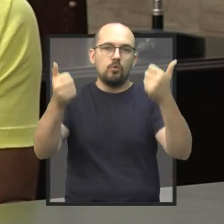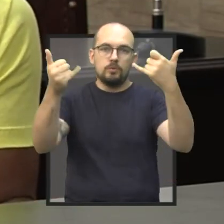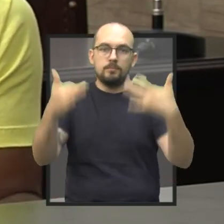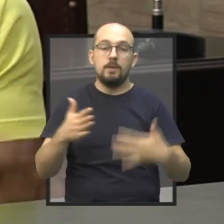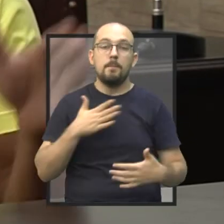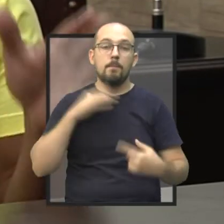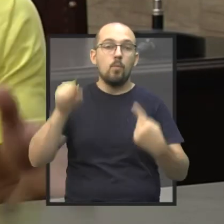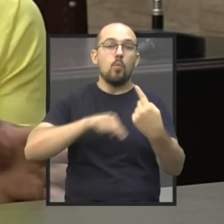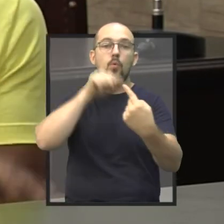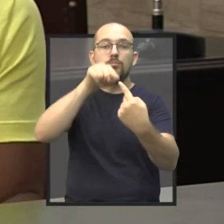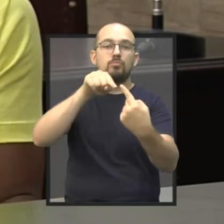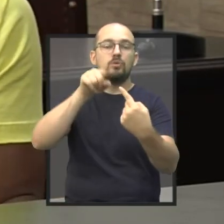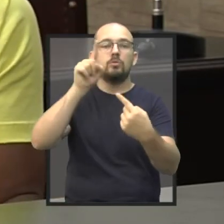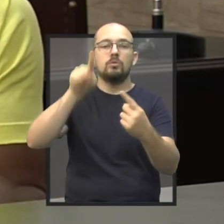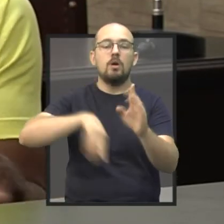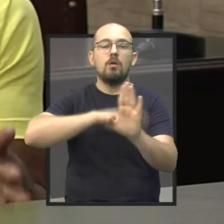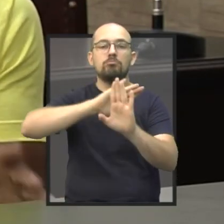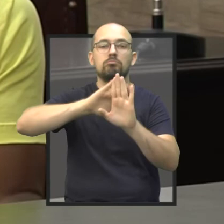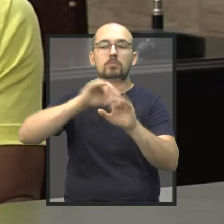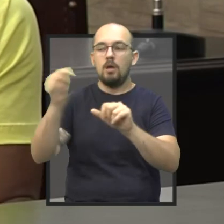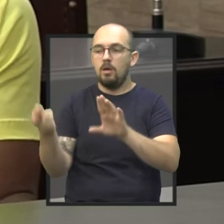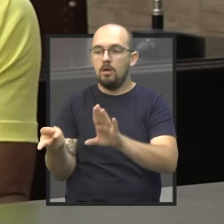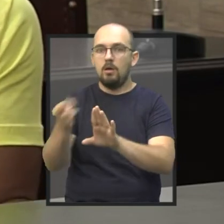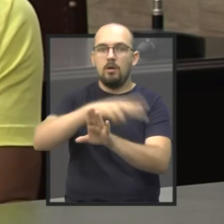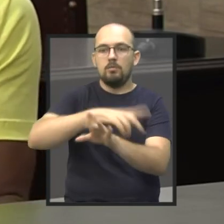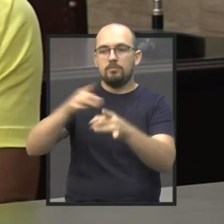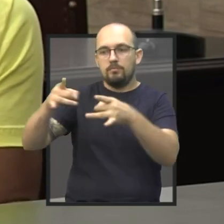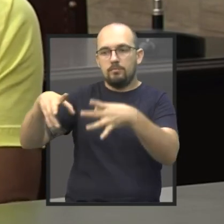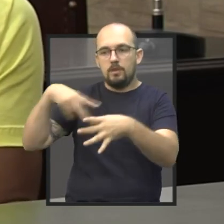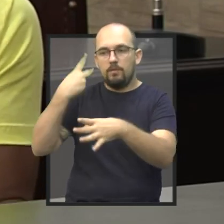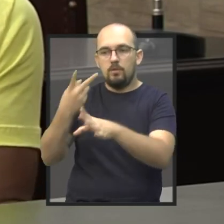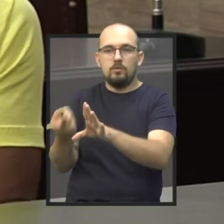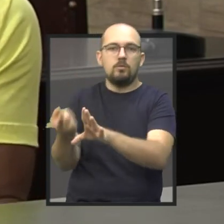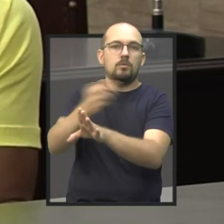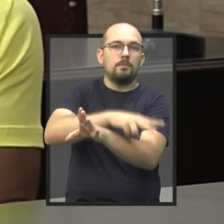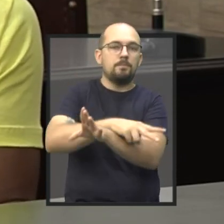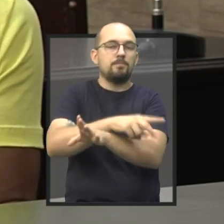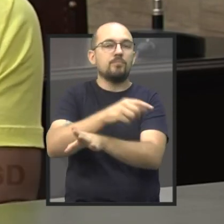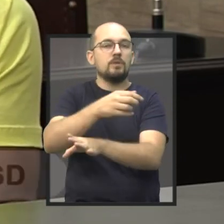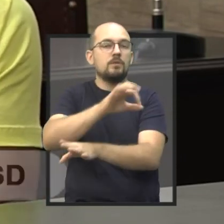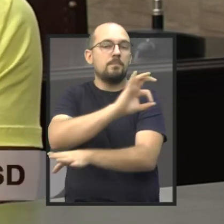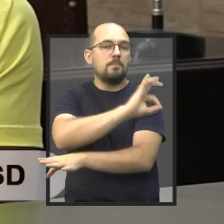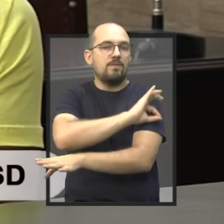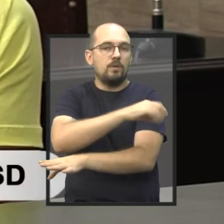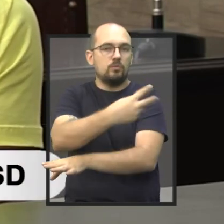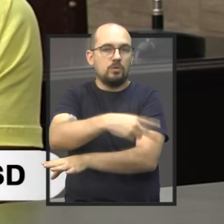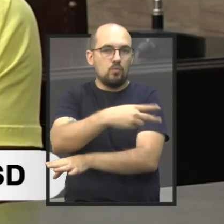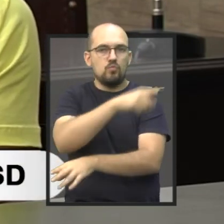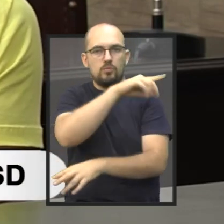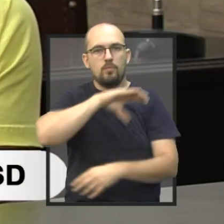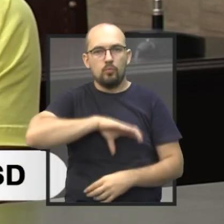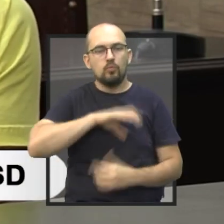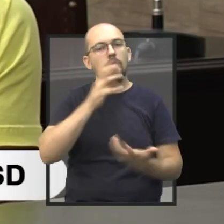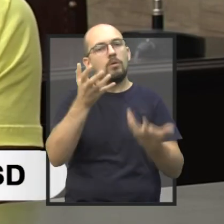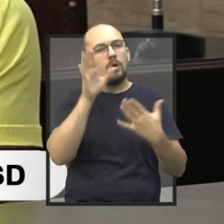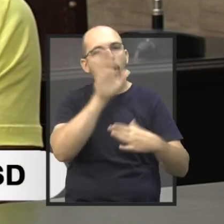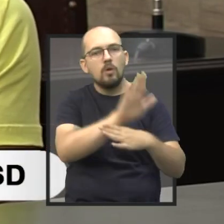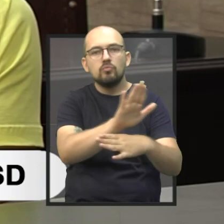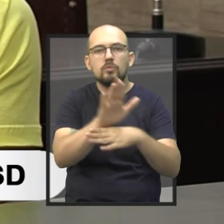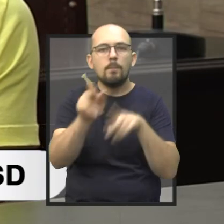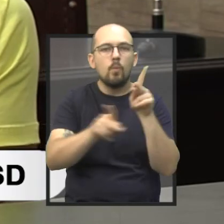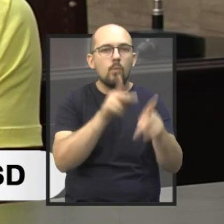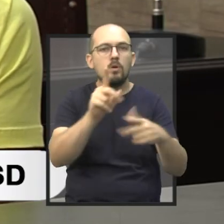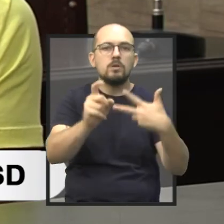minha intenção, mudando, tendo essa mudança para ser uma subprefeitura do distrito, é atender a